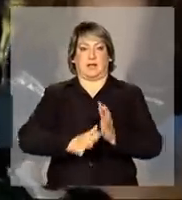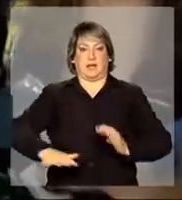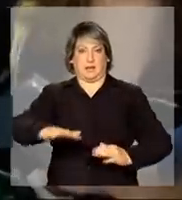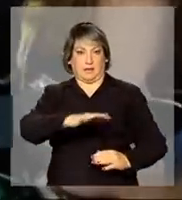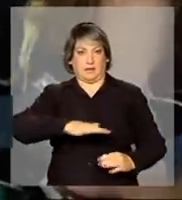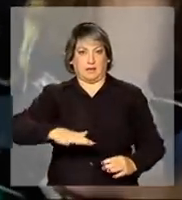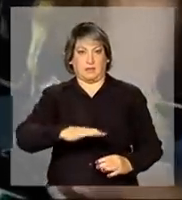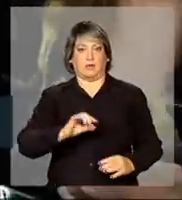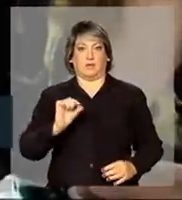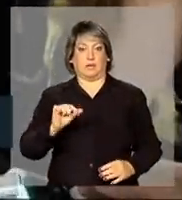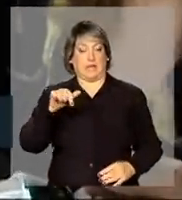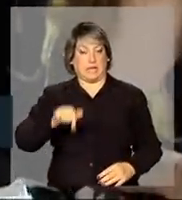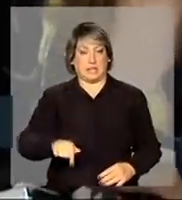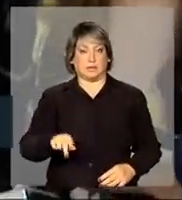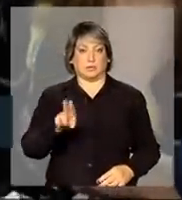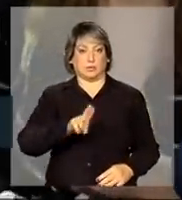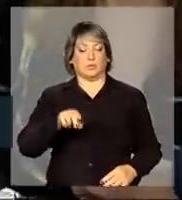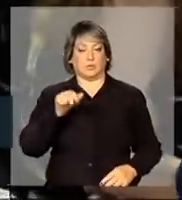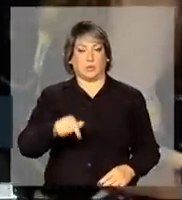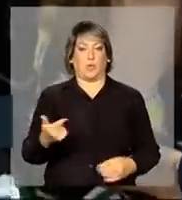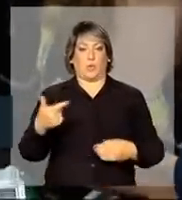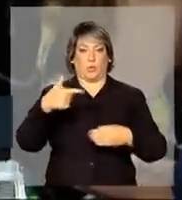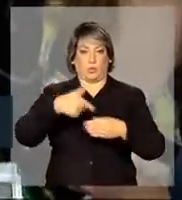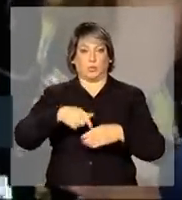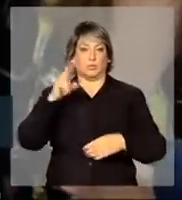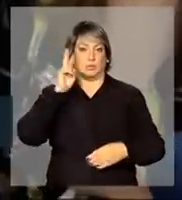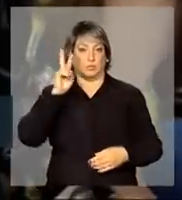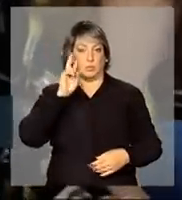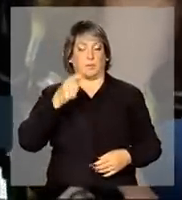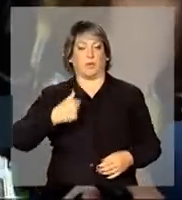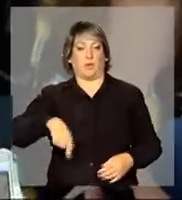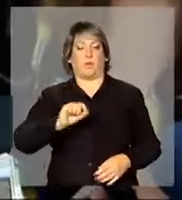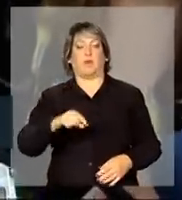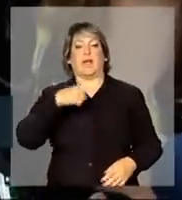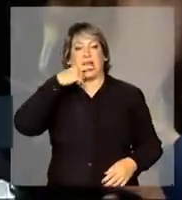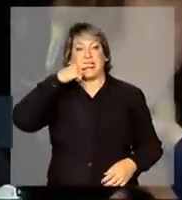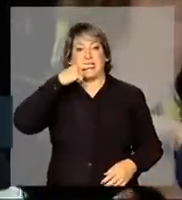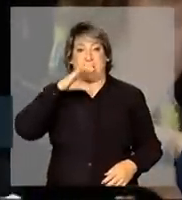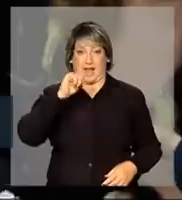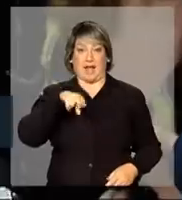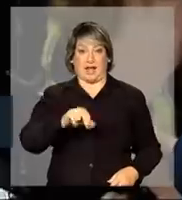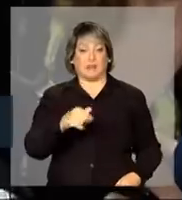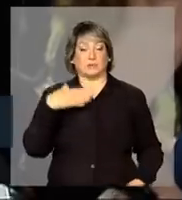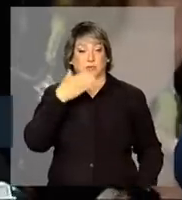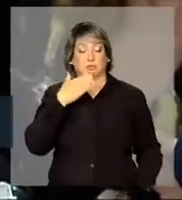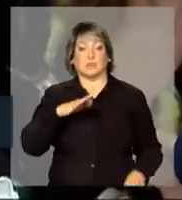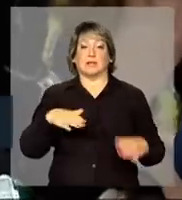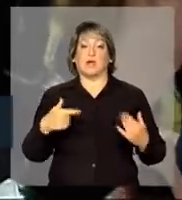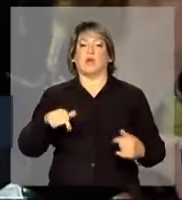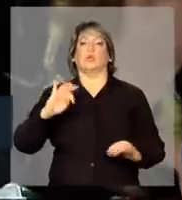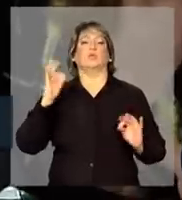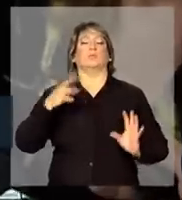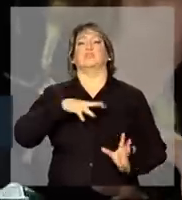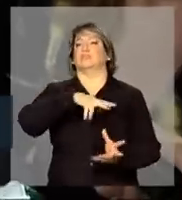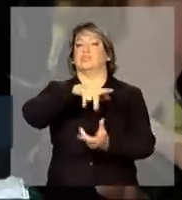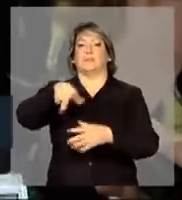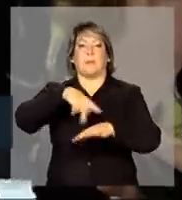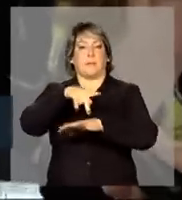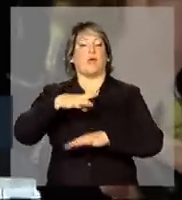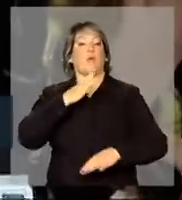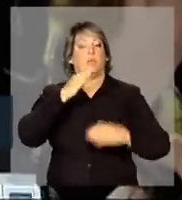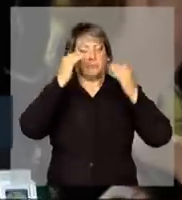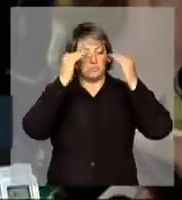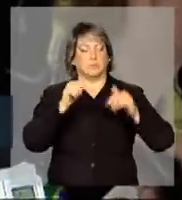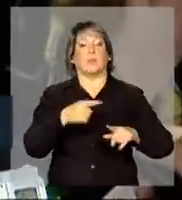uso desse combustível baseado, no caso nosso, na cana-de-açúcar, e é reconhecido por vários países do mundo,